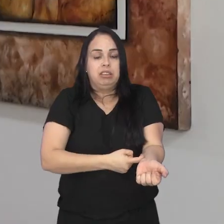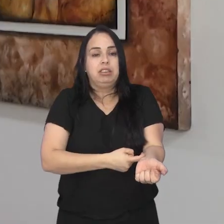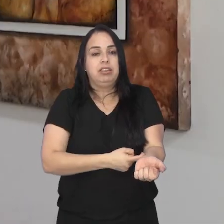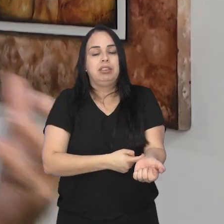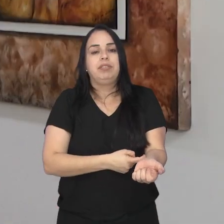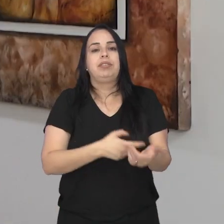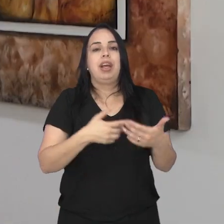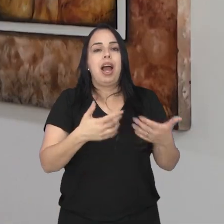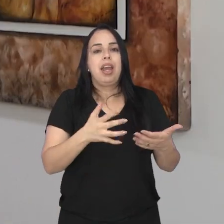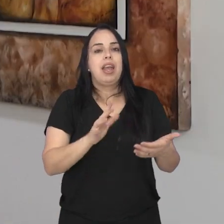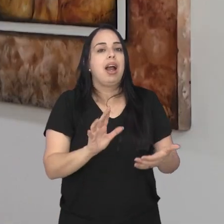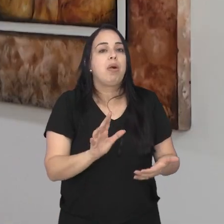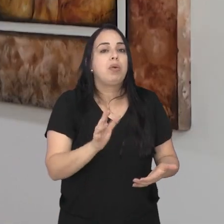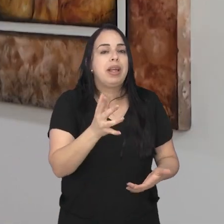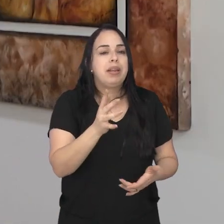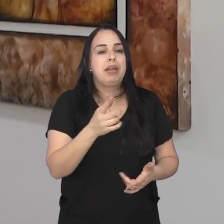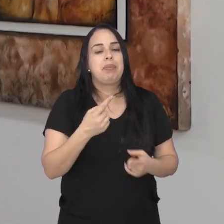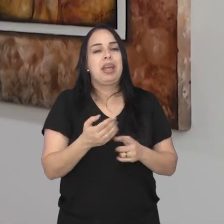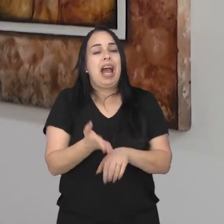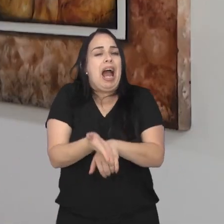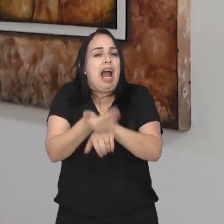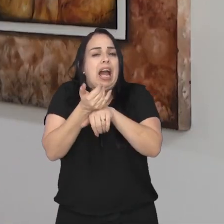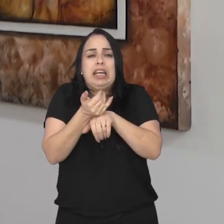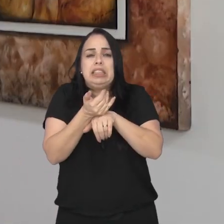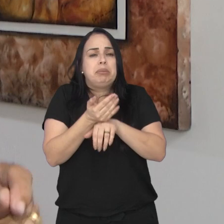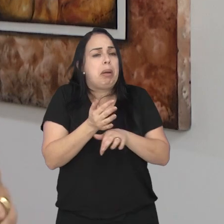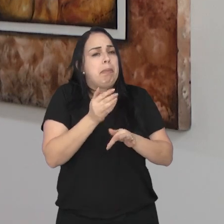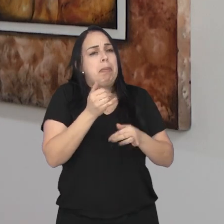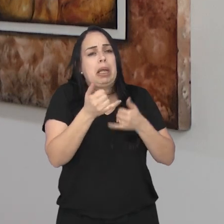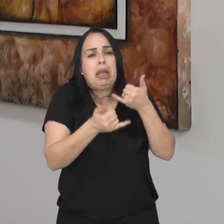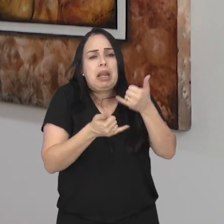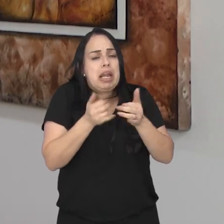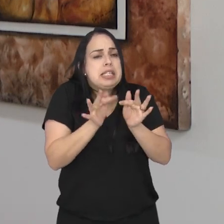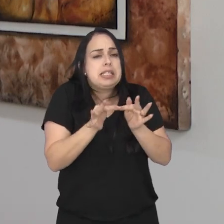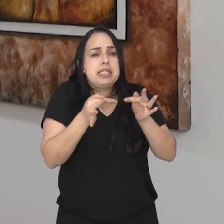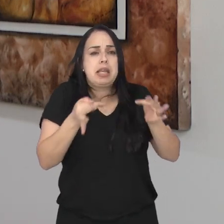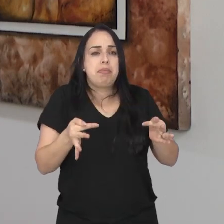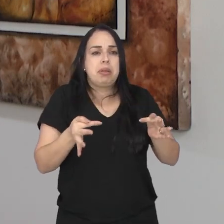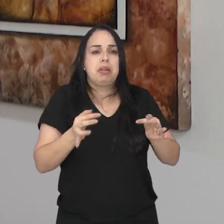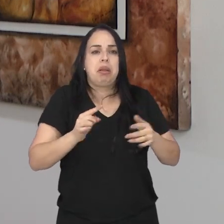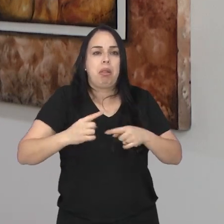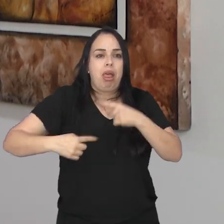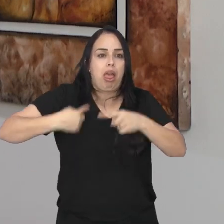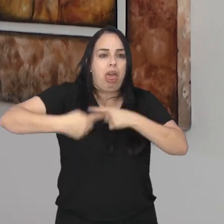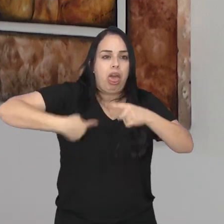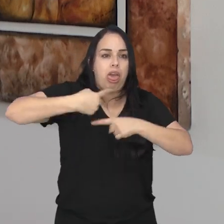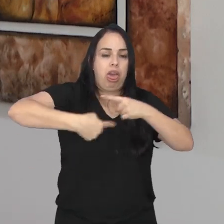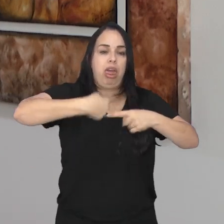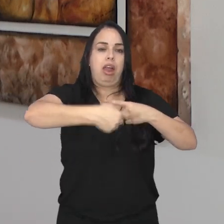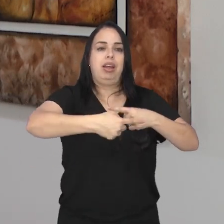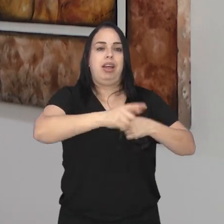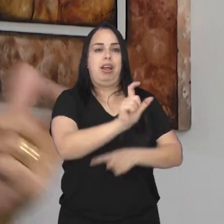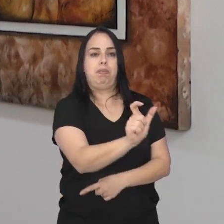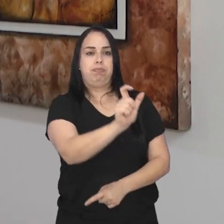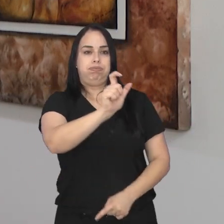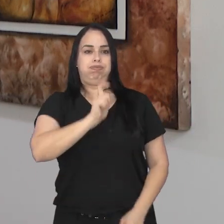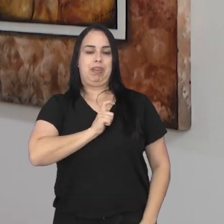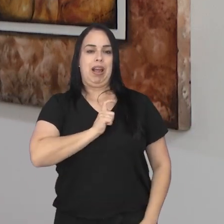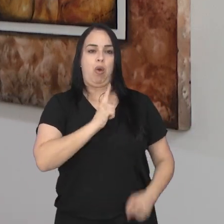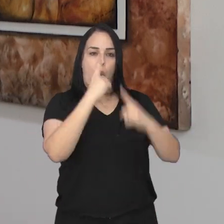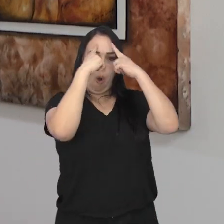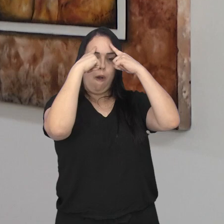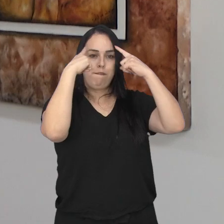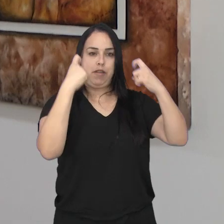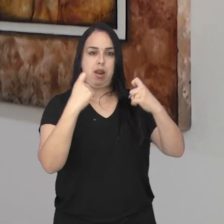e por conta de um caso desse de uma brincadeira que era muito pequena e que gerou um problema gigantesco ele vai devolver